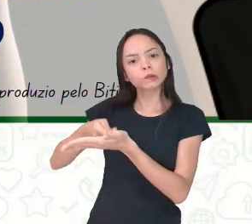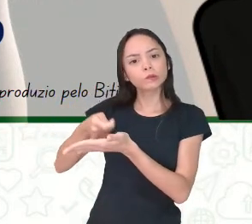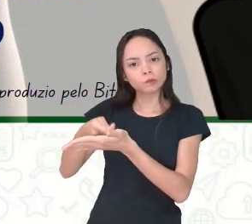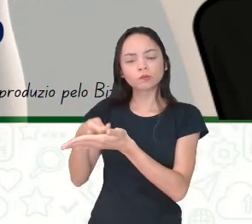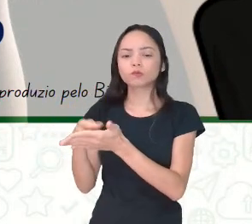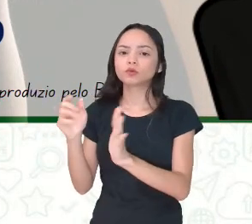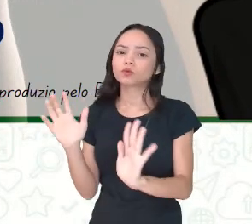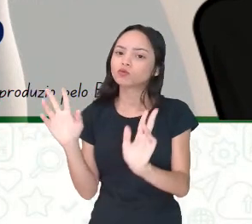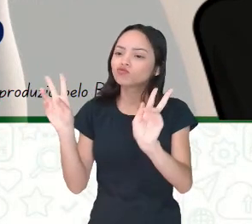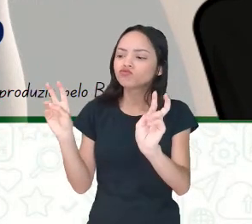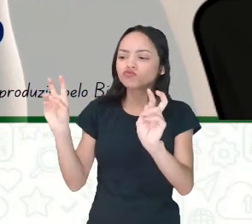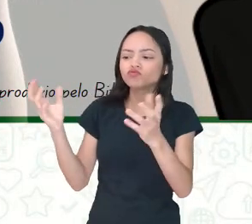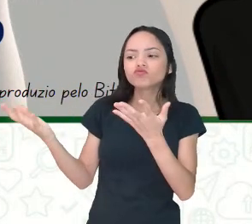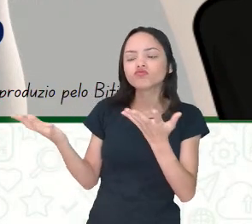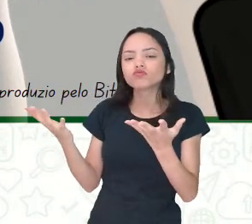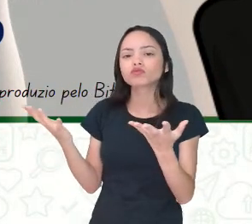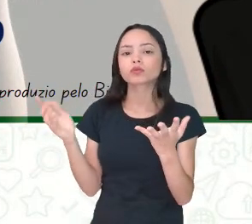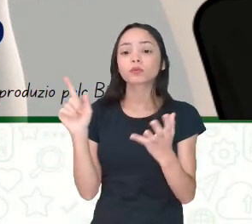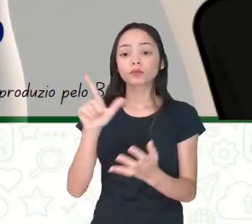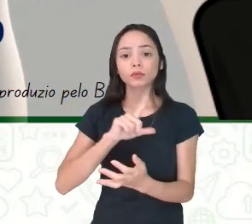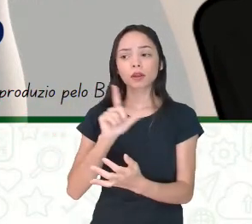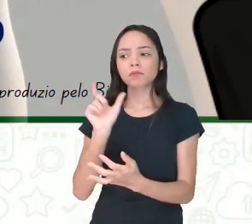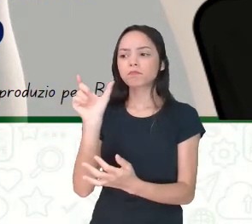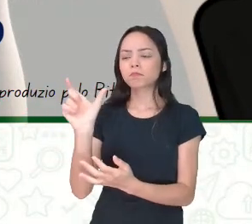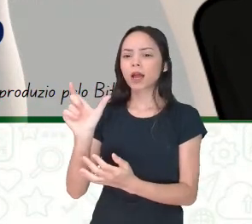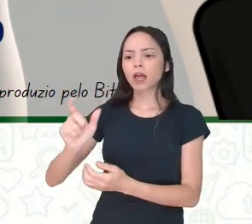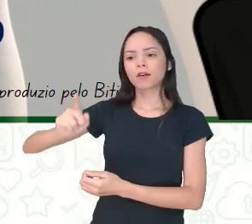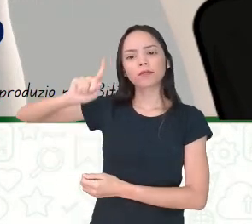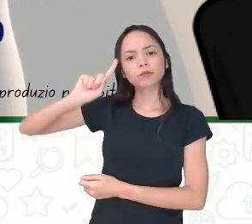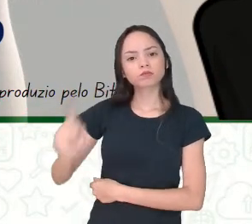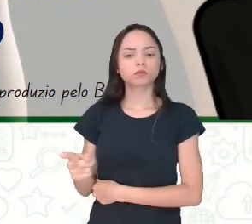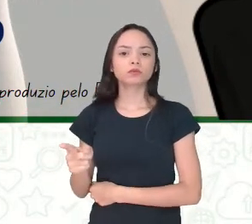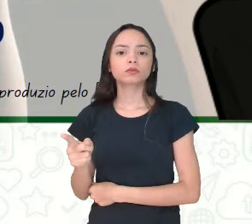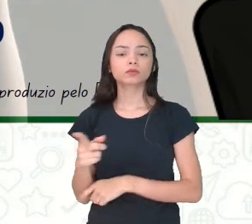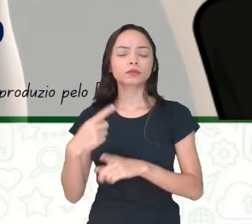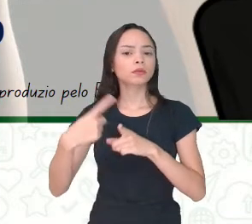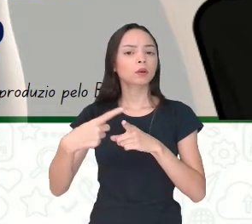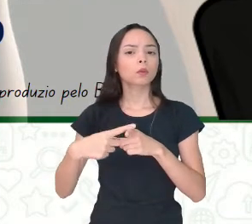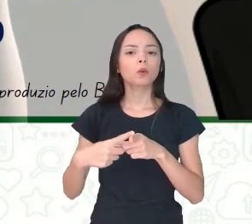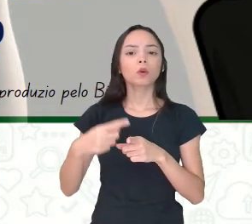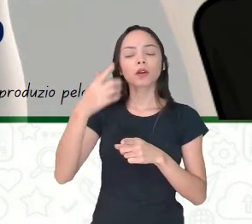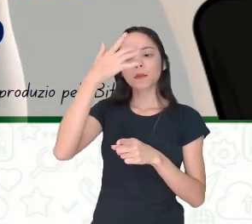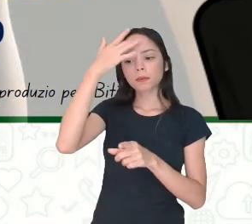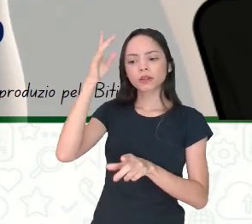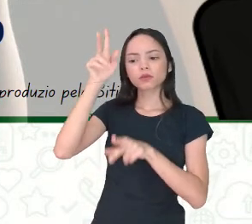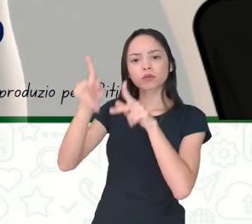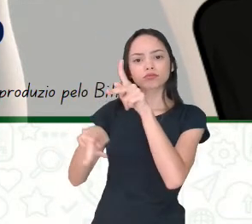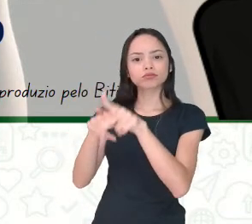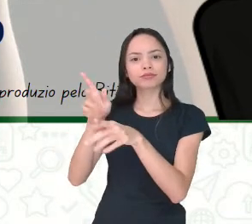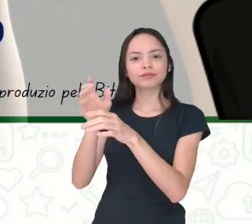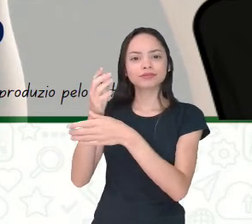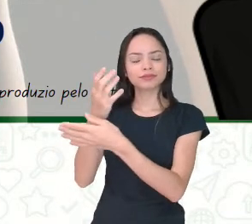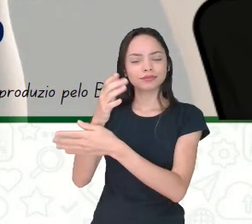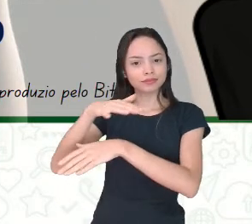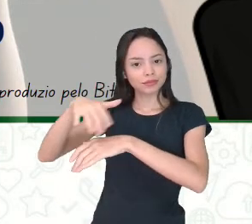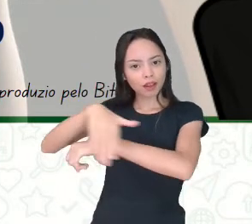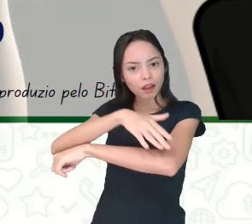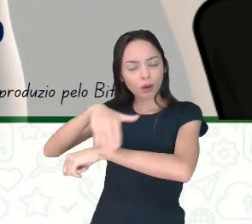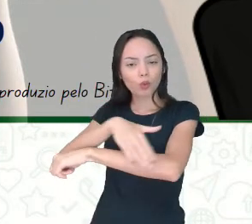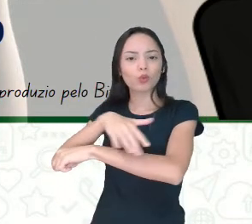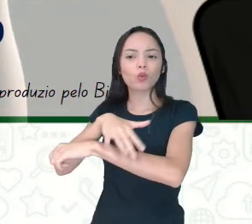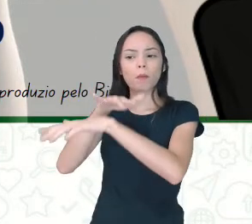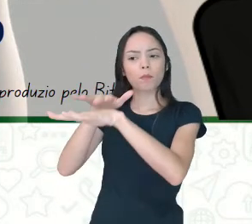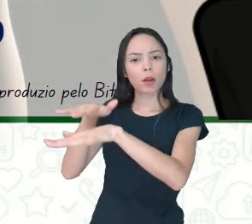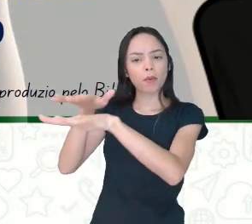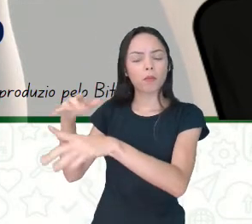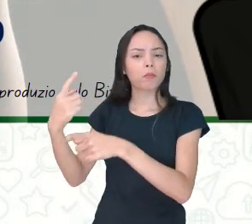demandas e ali com palavras de ordem. Então, por que é que aquelas pessoas estão na rua, ou nas ruas, né? Ali